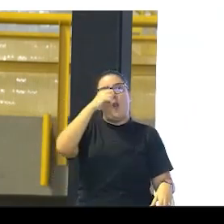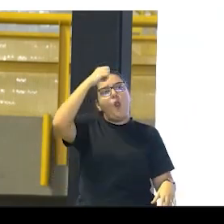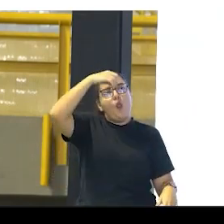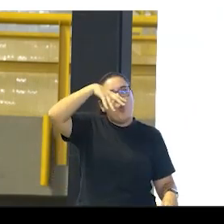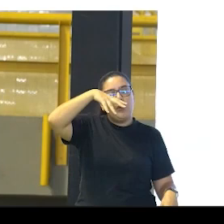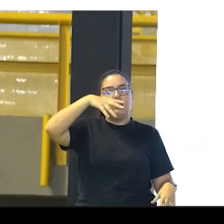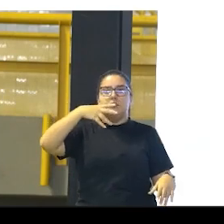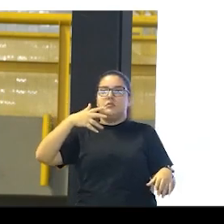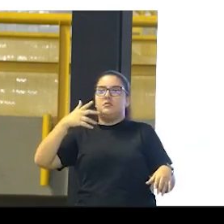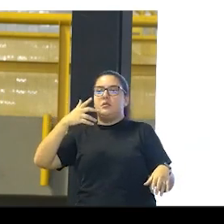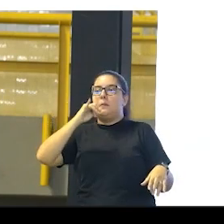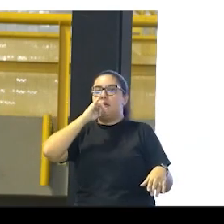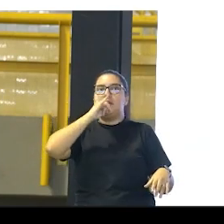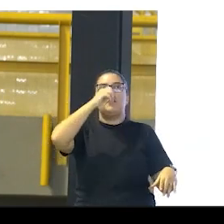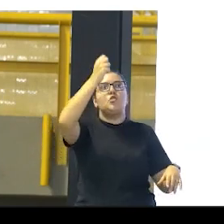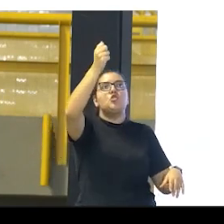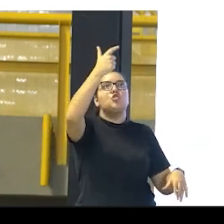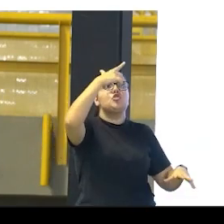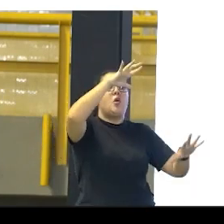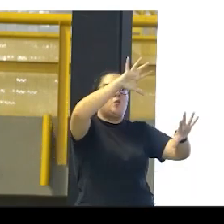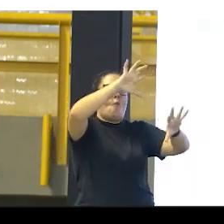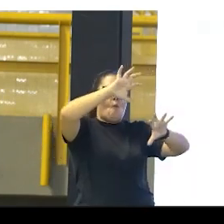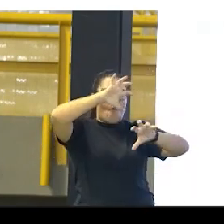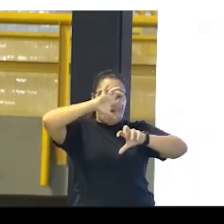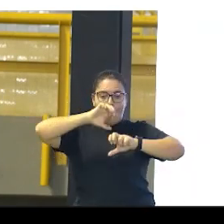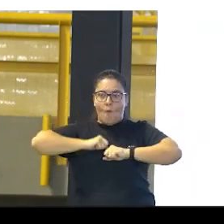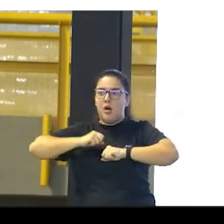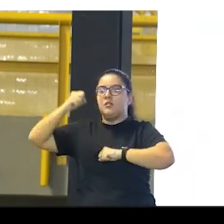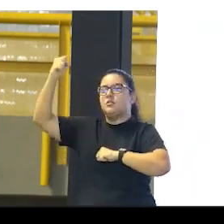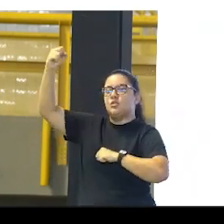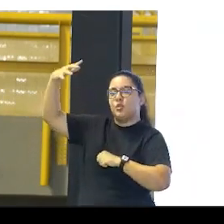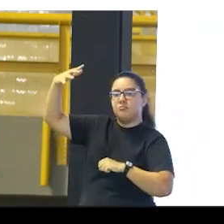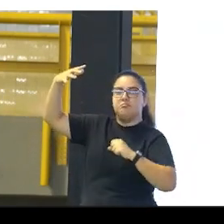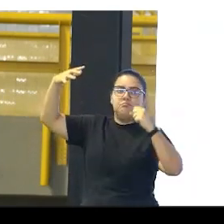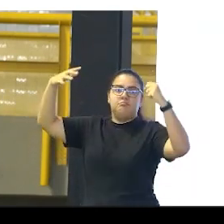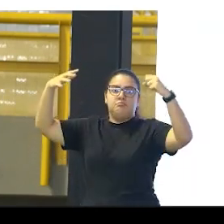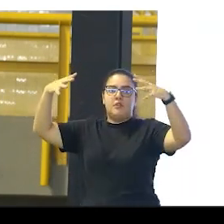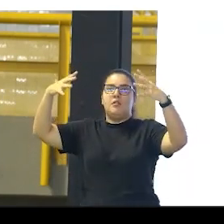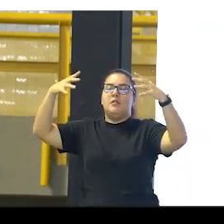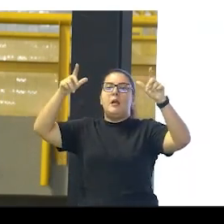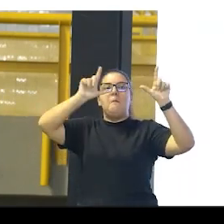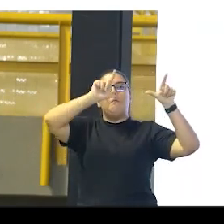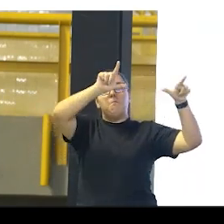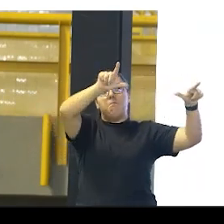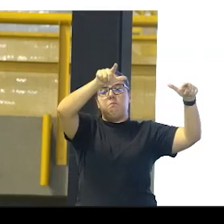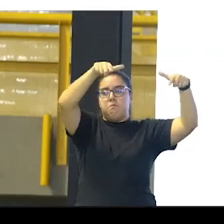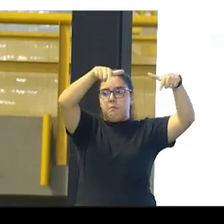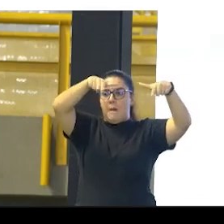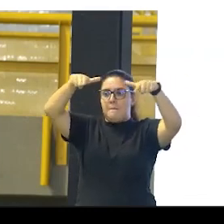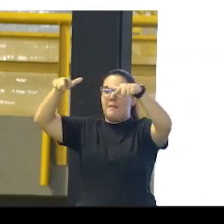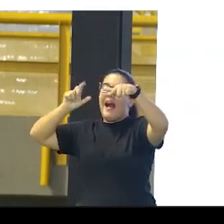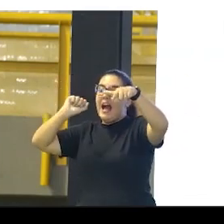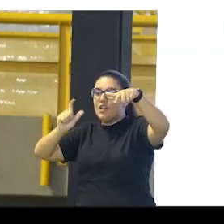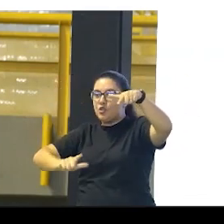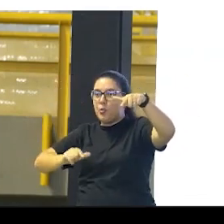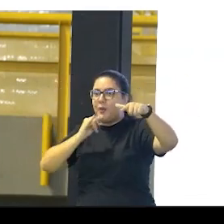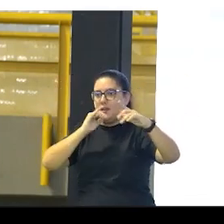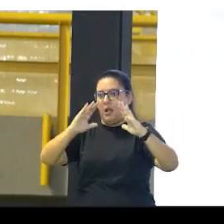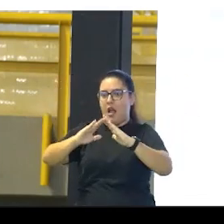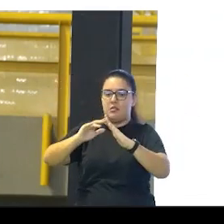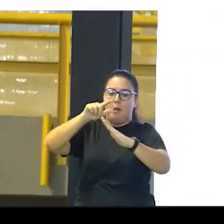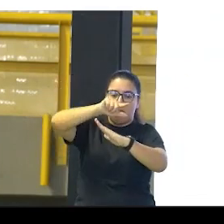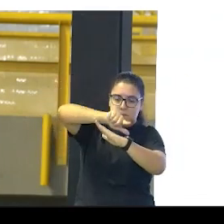produzir a partir da radiação solar, que é captada pelas placas fotovoltaicas, transformada em calor e